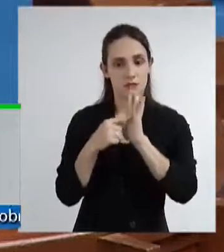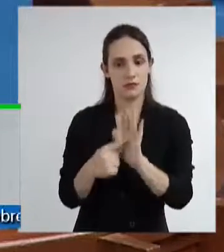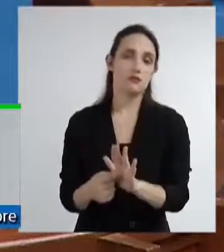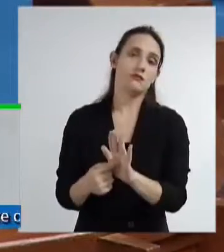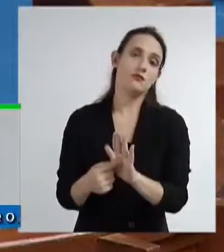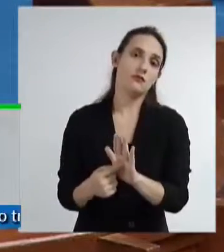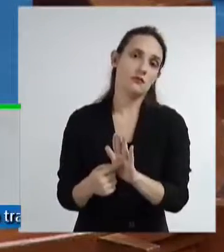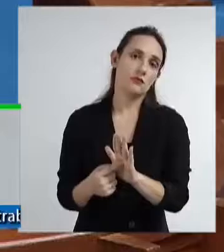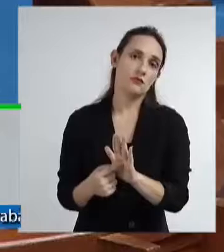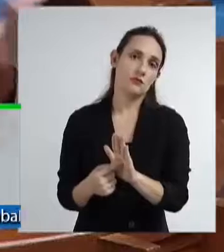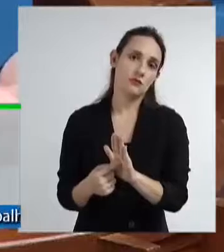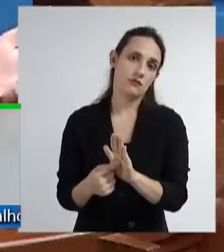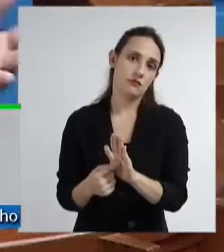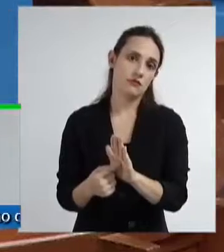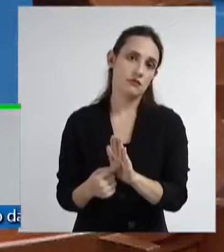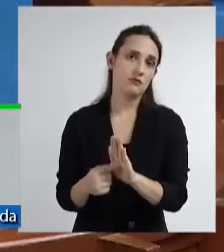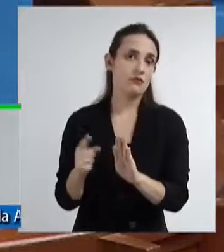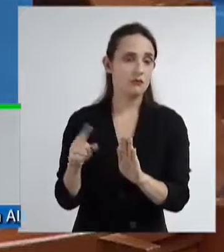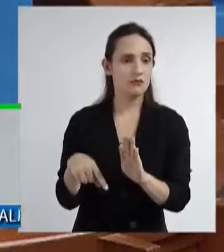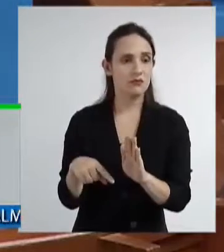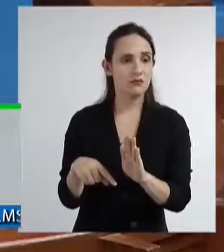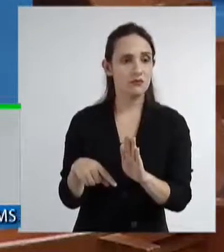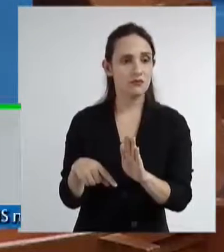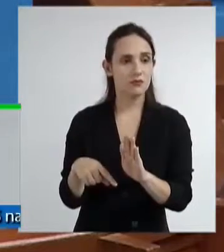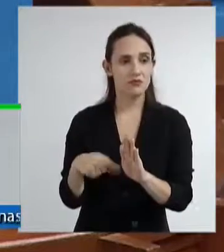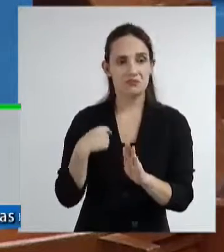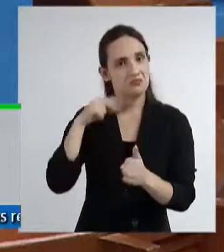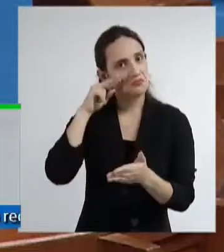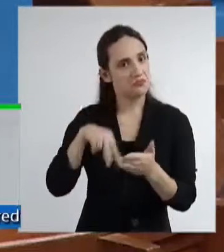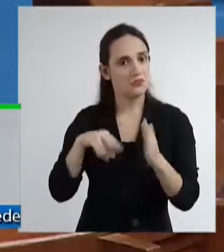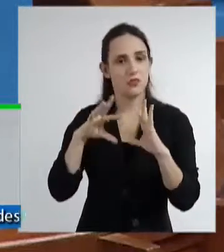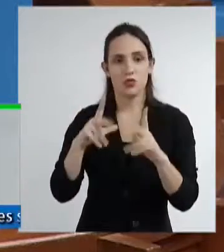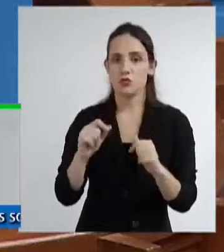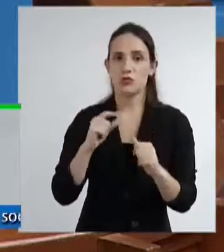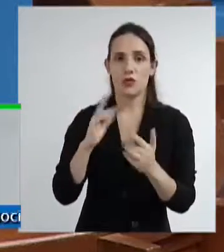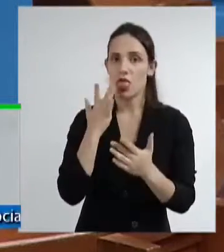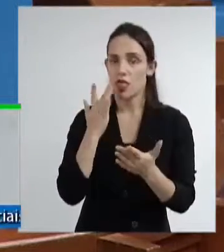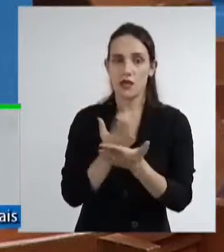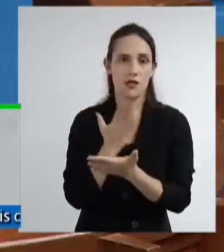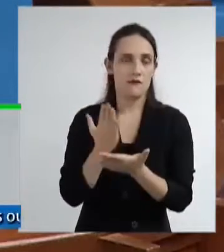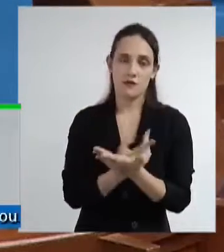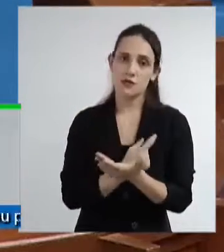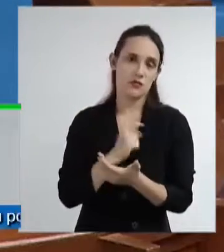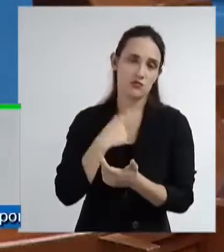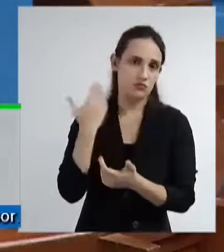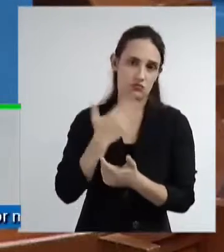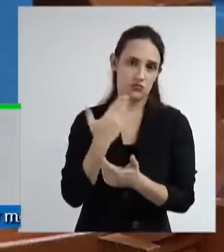pelo menos de maneira rasa, não li todo o conteúdo da revista,